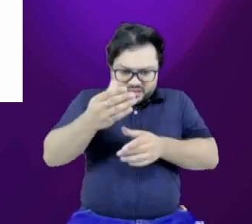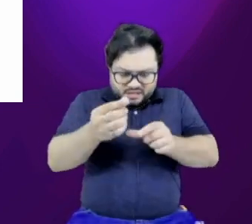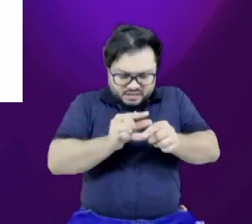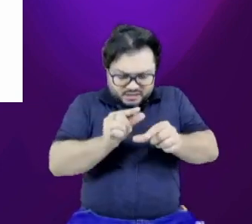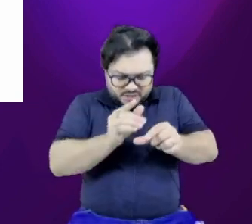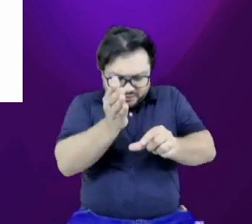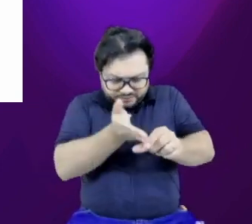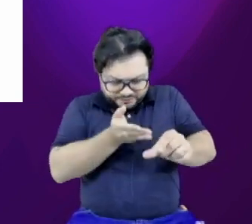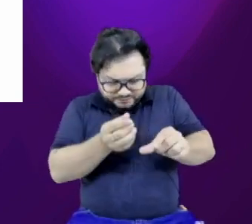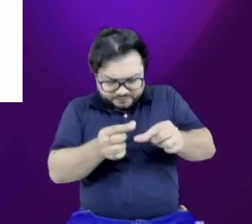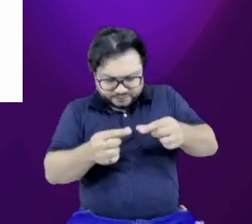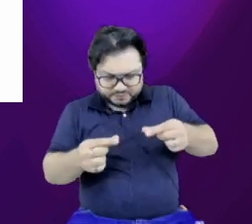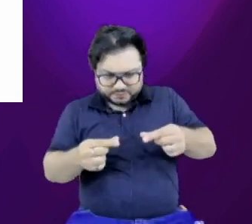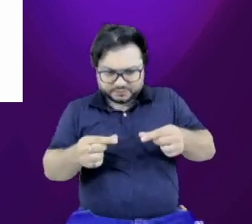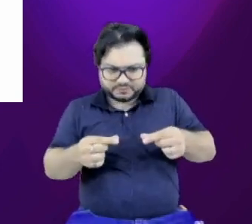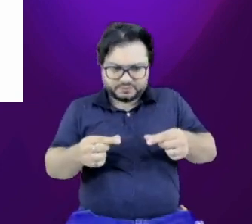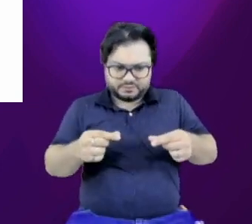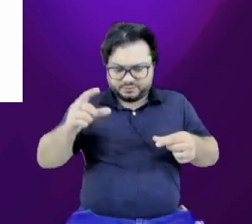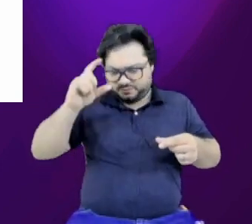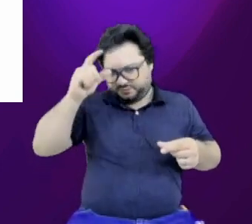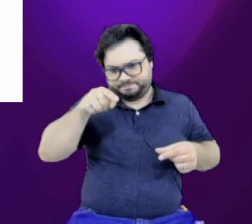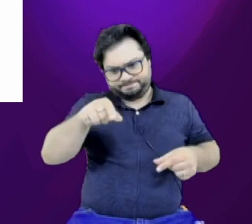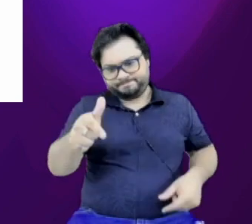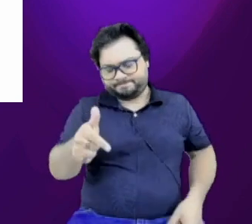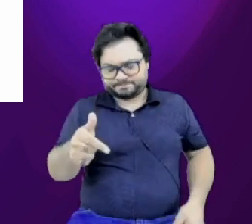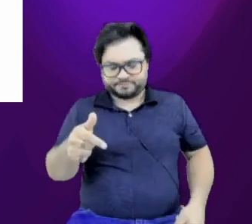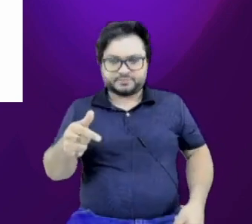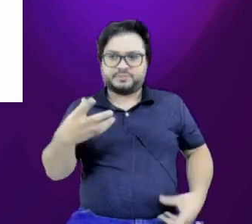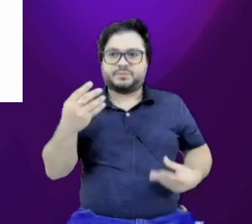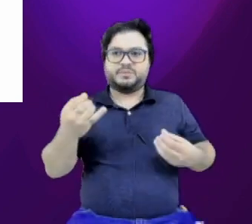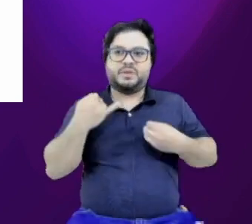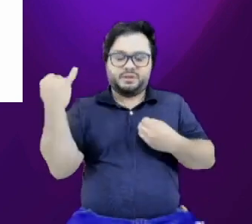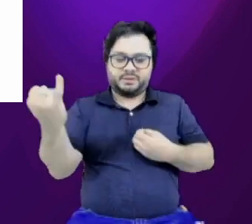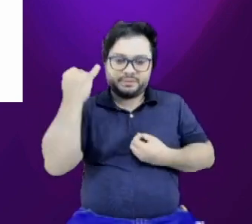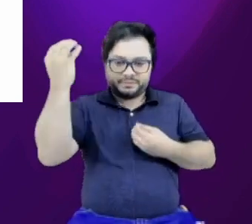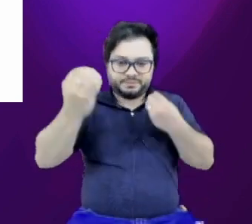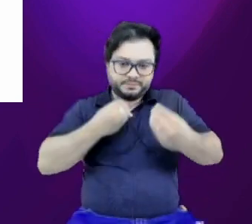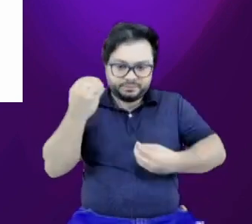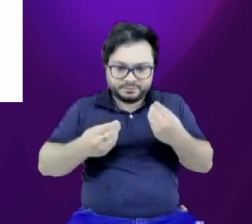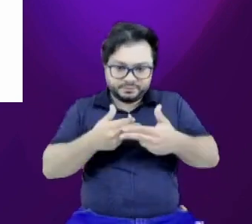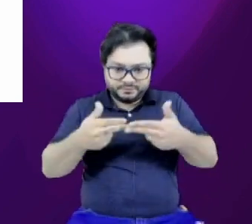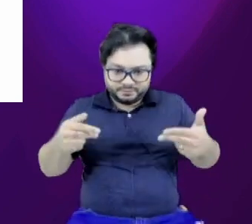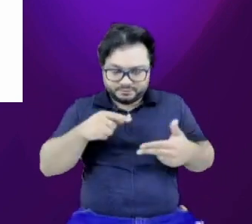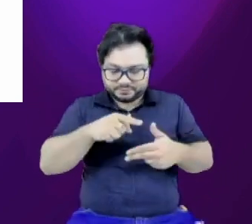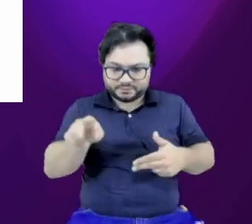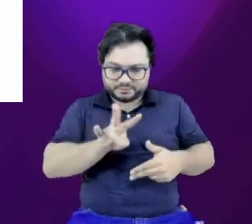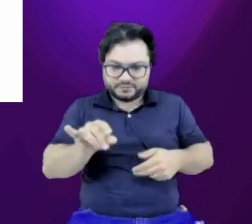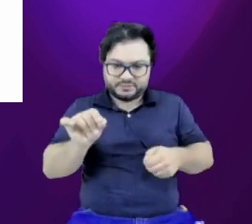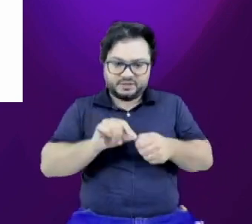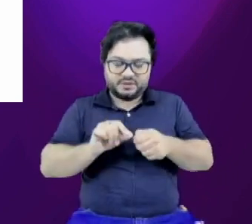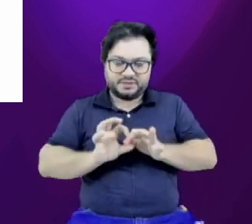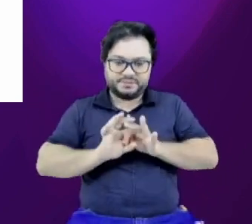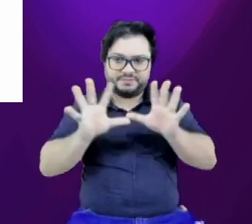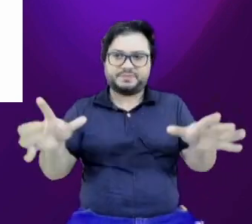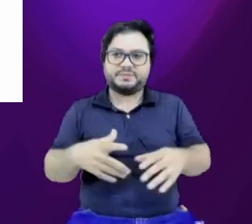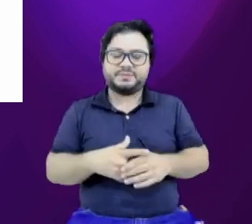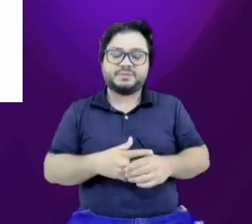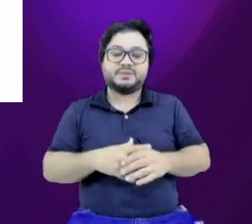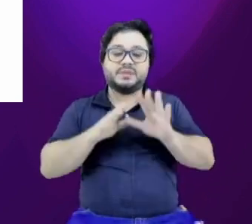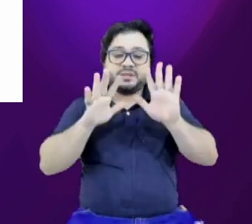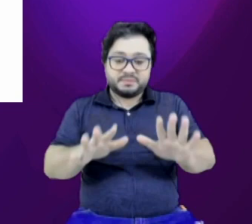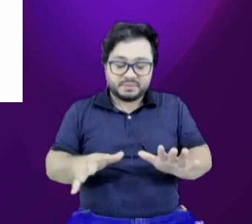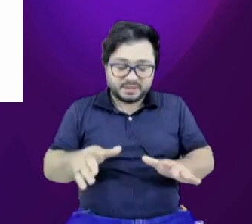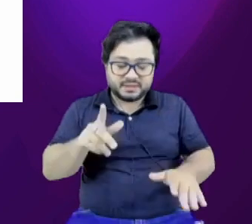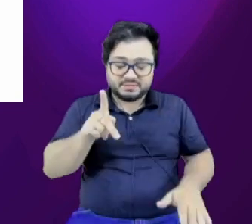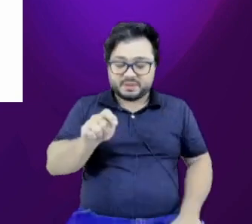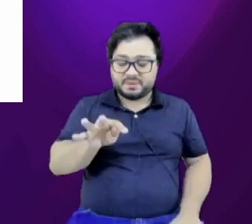lâminas de forma analógica, você não tem tanta importância de como essas lâminas vão ser disponibilizadas, mas para a